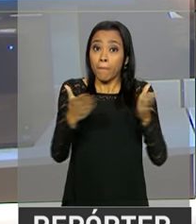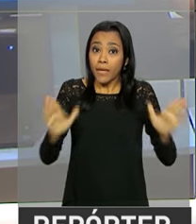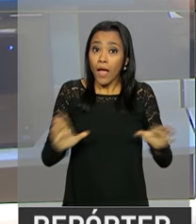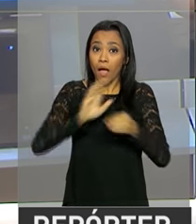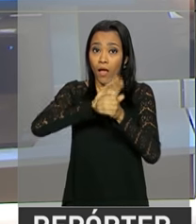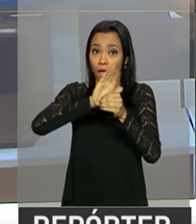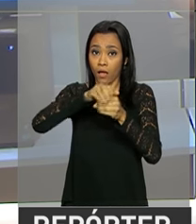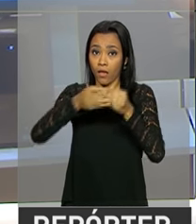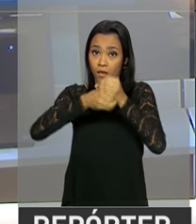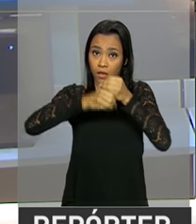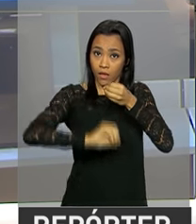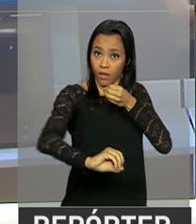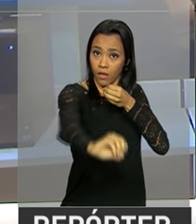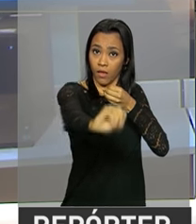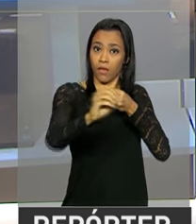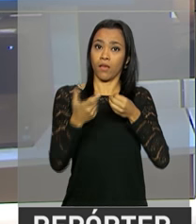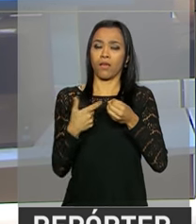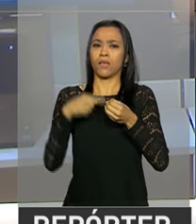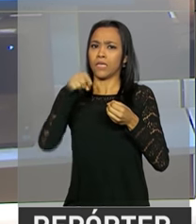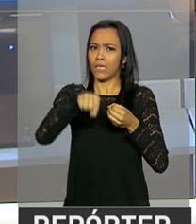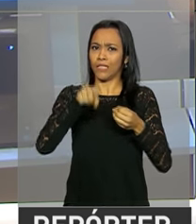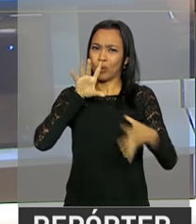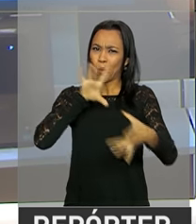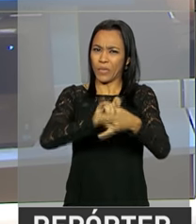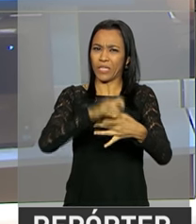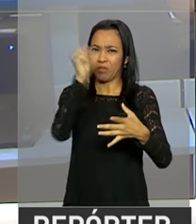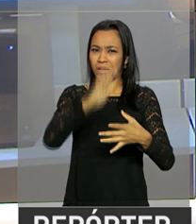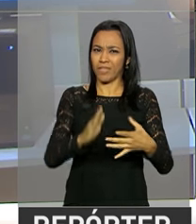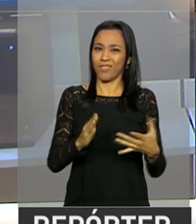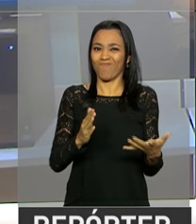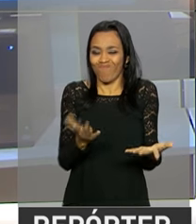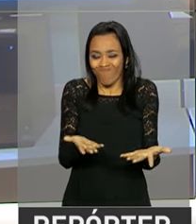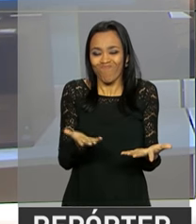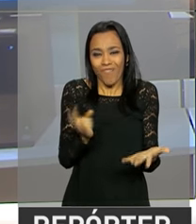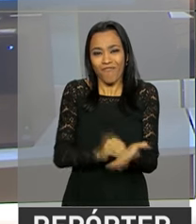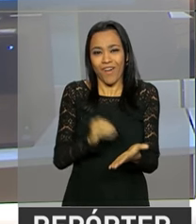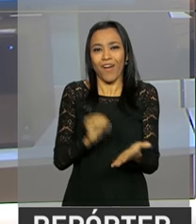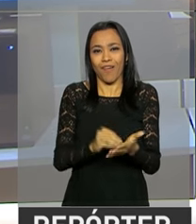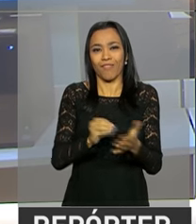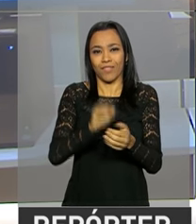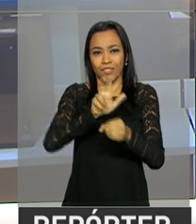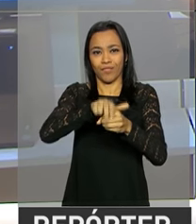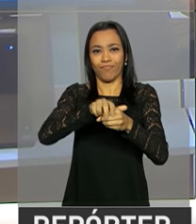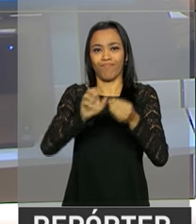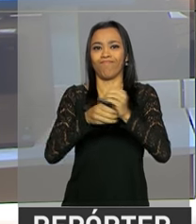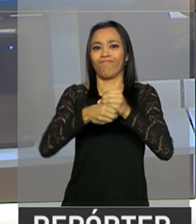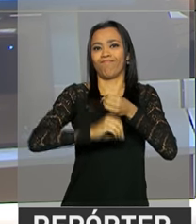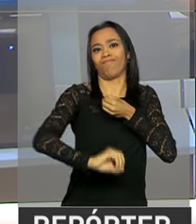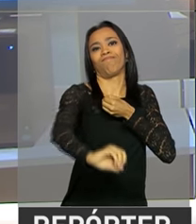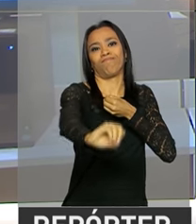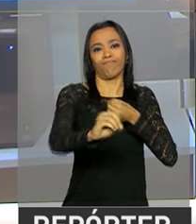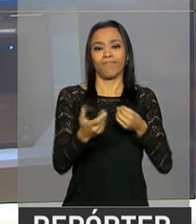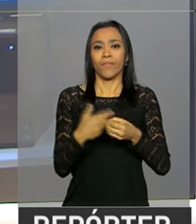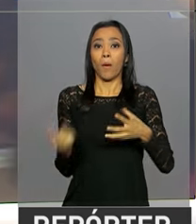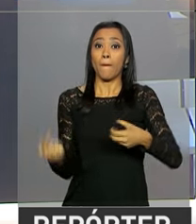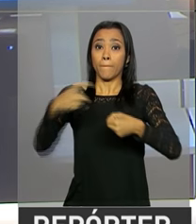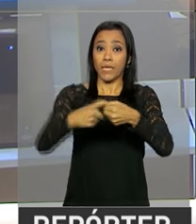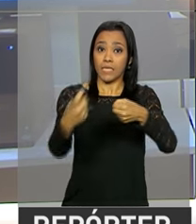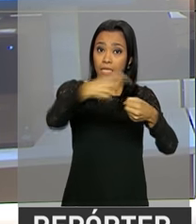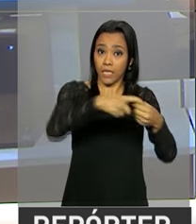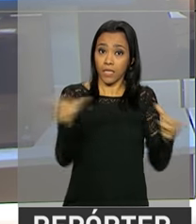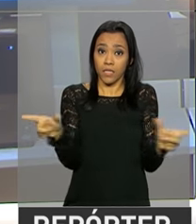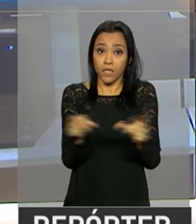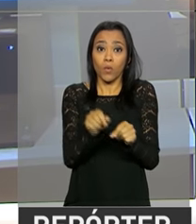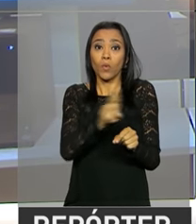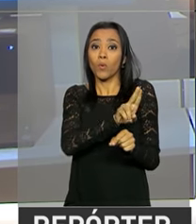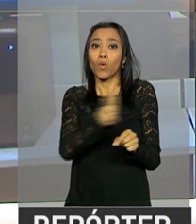a coleta de esgoto e reverter um cenário nada animador no Brasil a falta de saneamento básico o programa de parcerias de investimentos